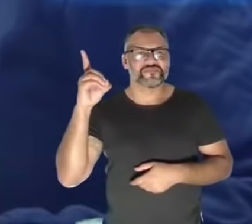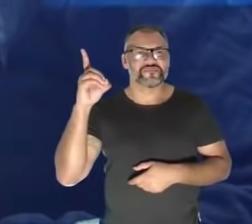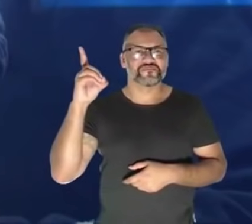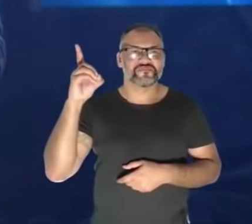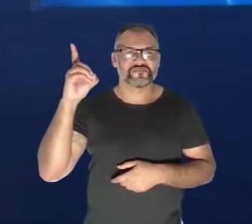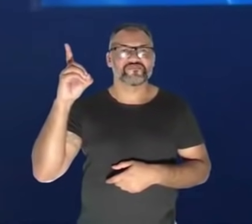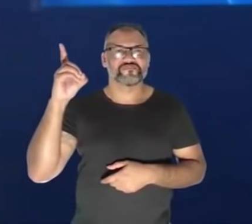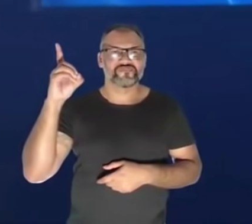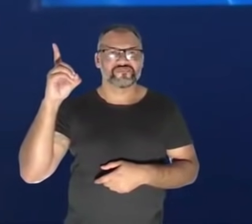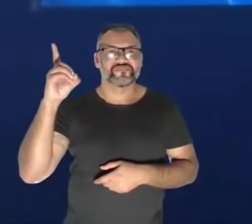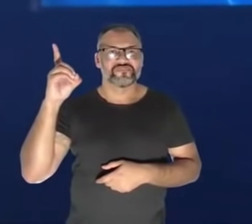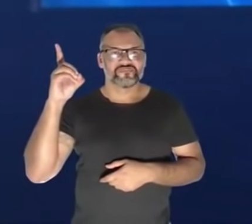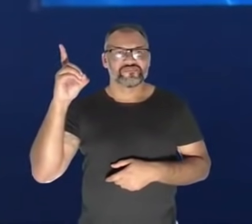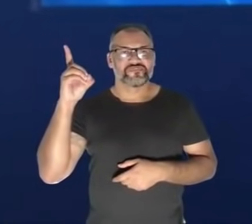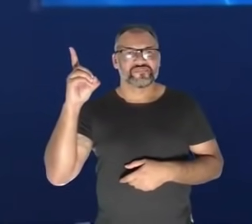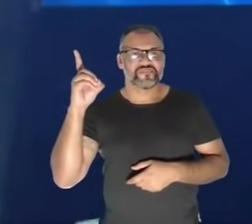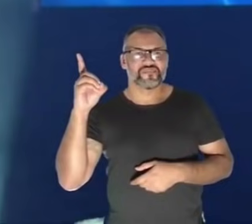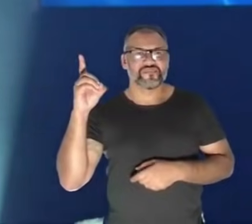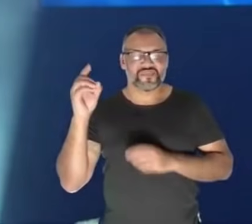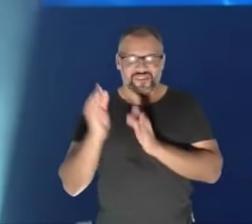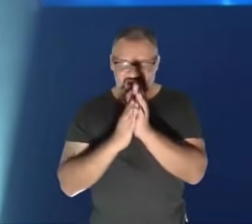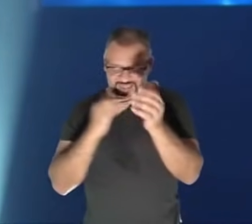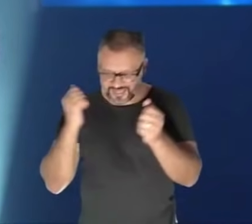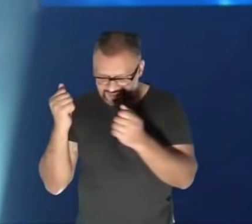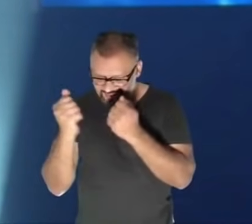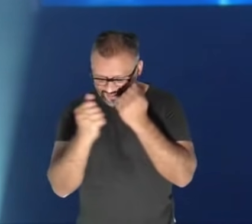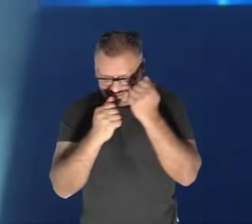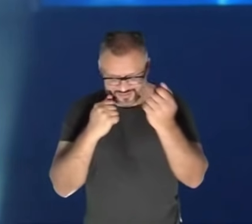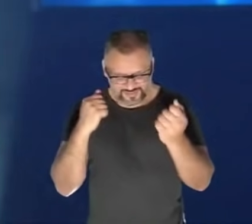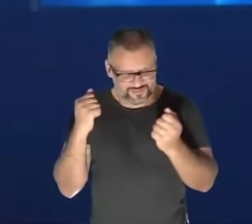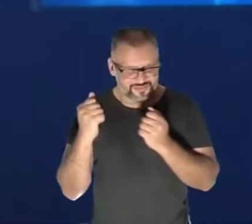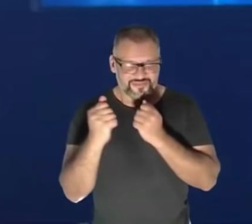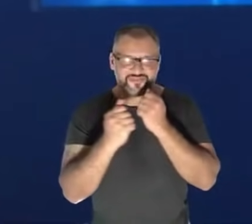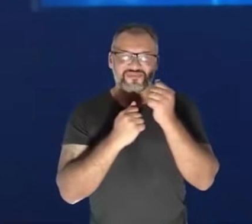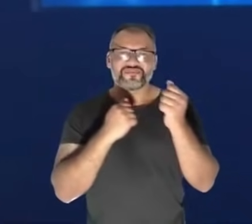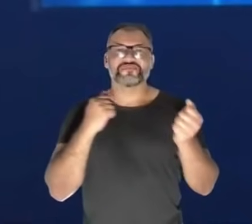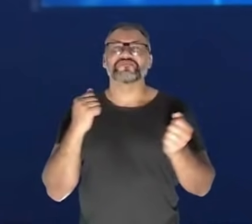aleluia aleluia aleluia